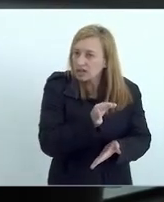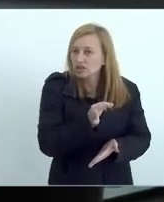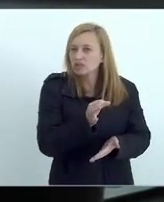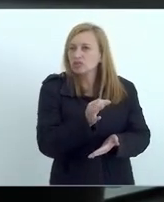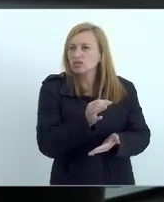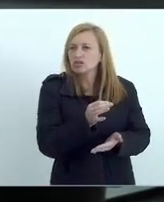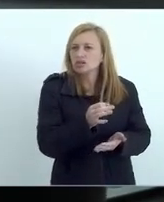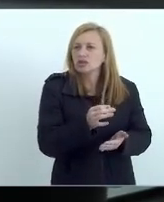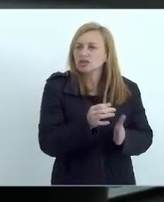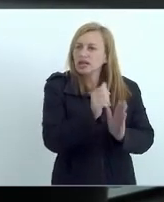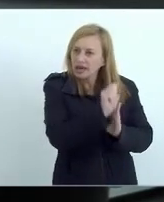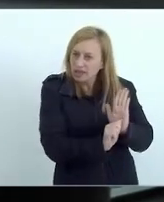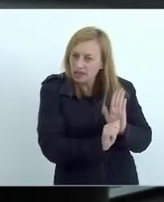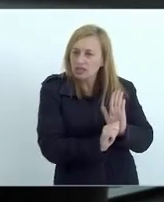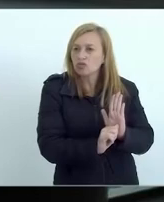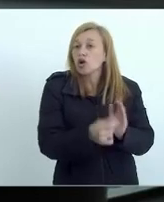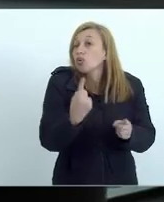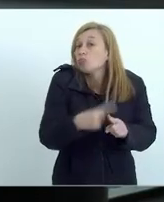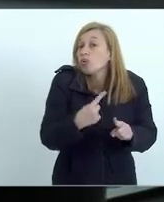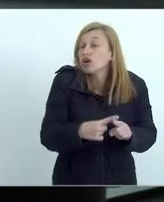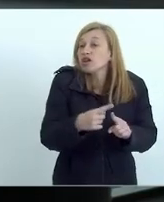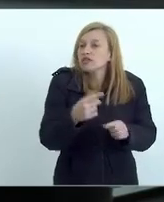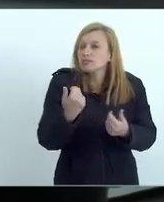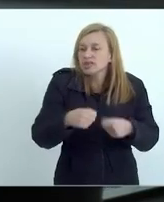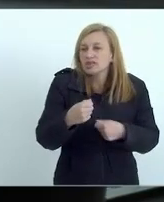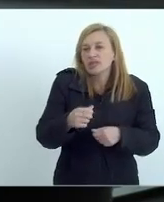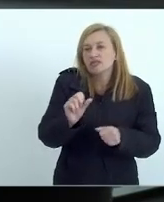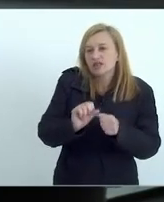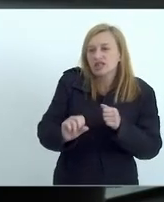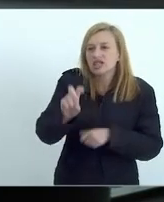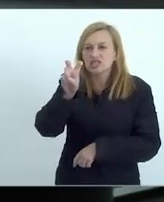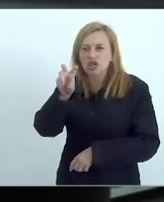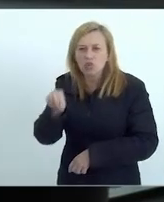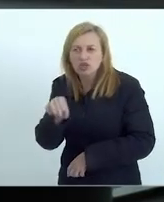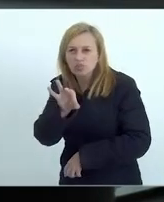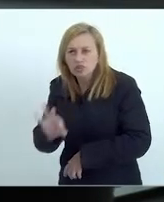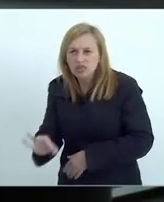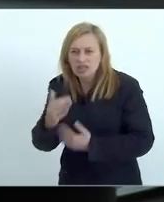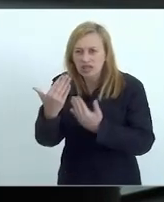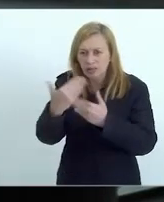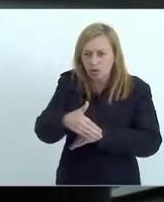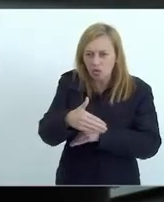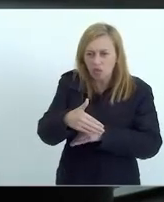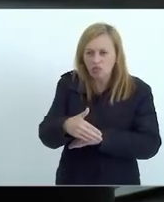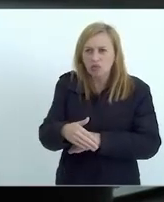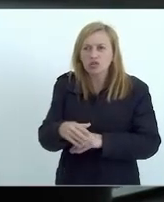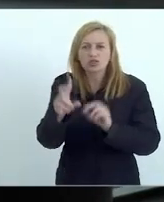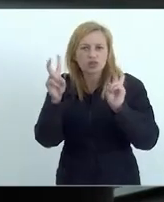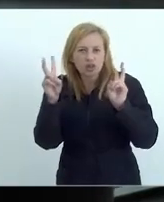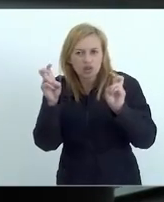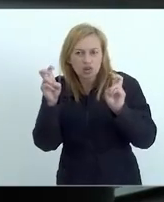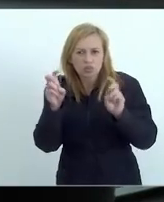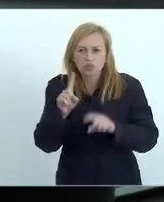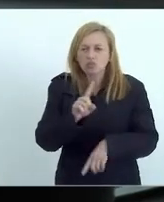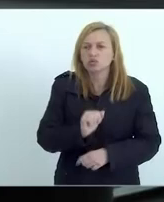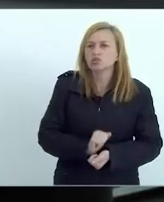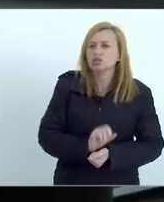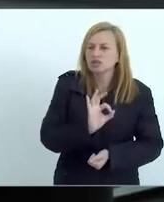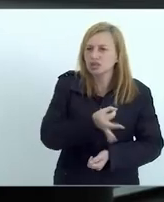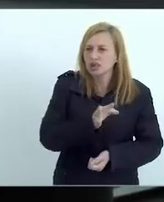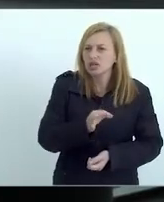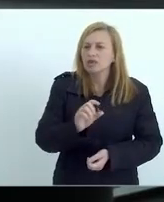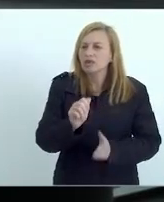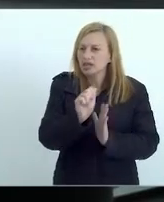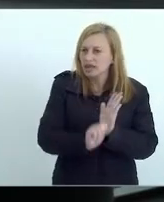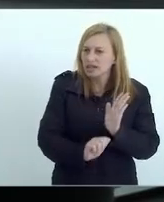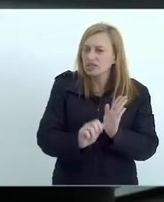desculpa a correção da redação porque eles tinham que fazer cinquenta por cento da prova das questões objetivas para ter